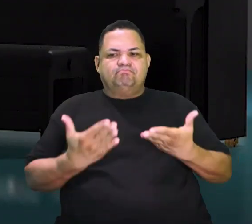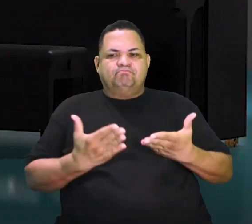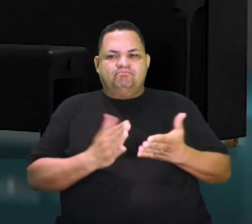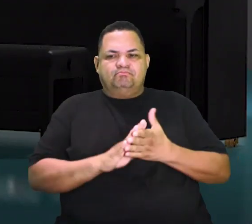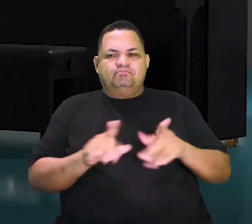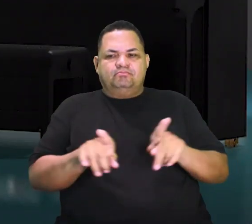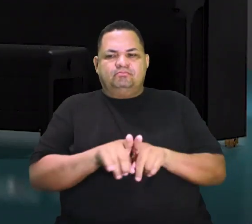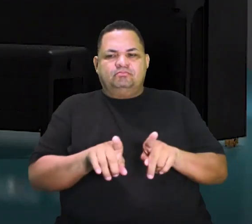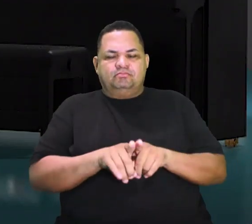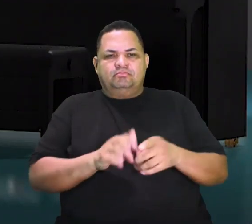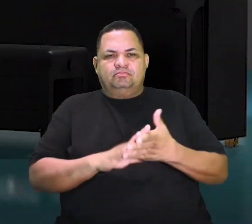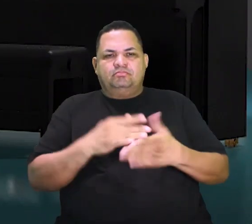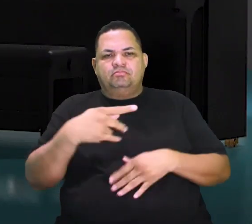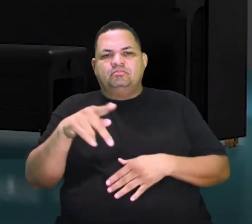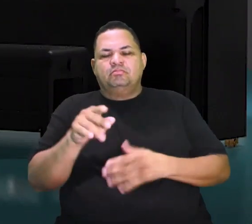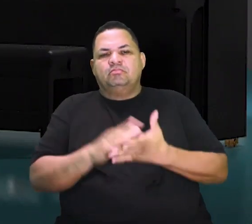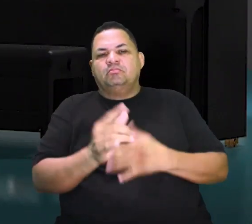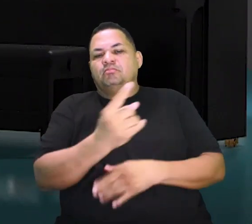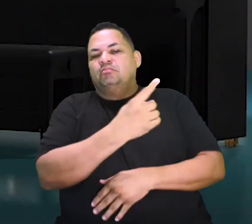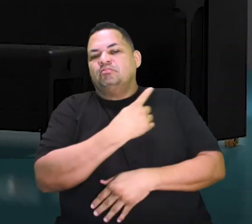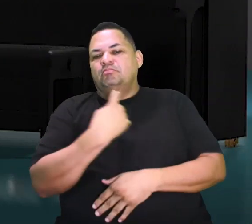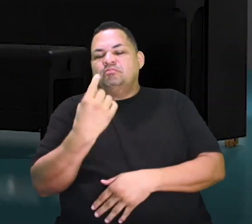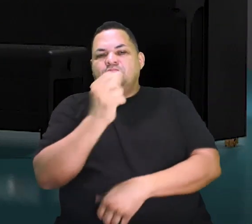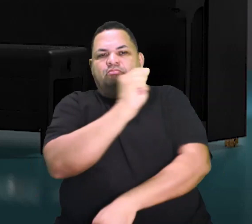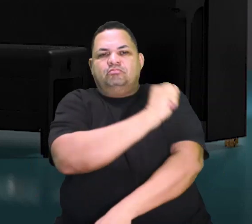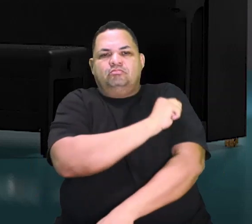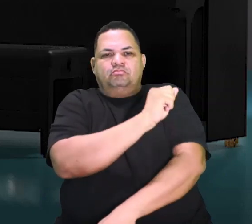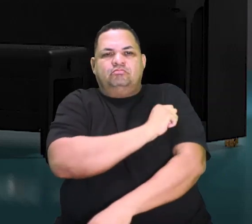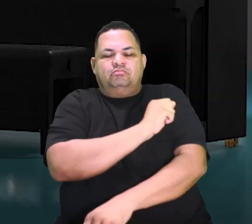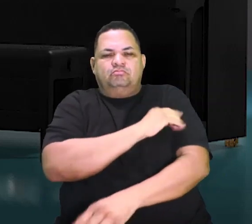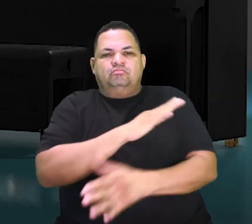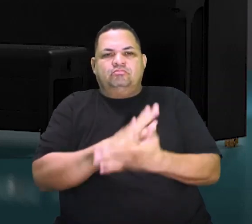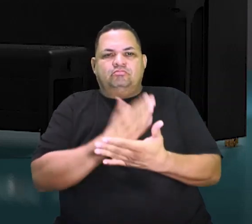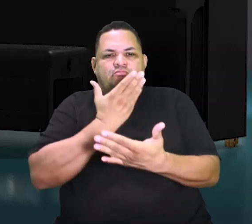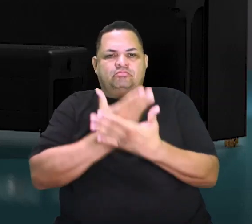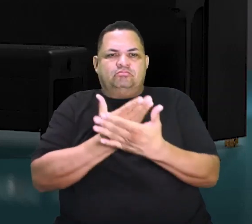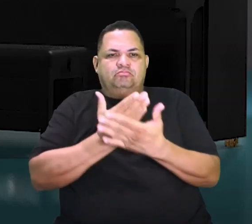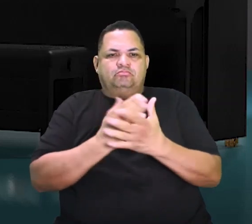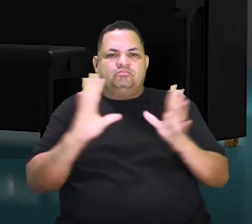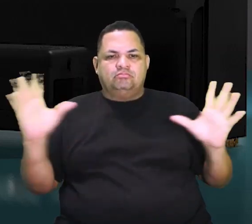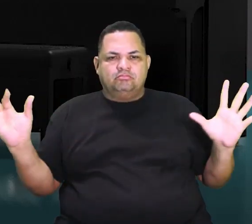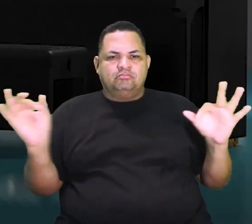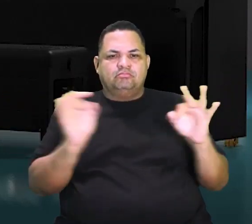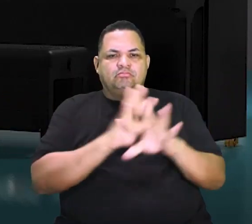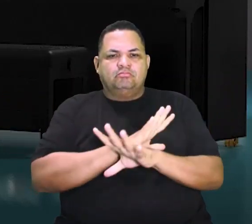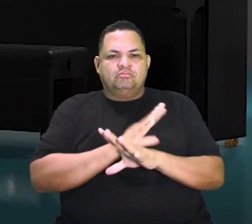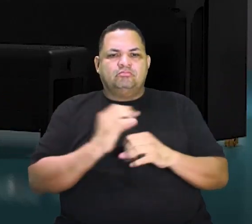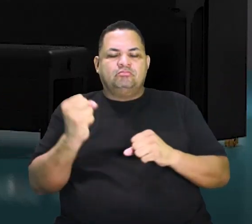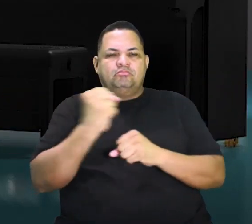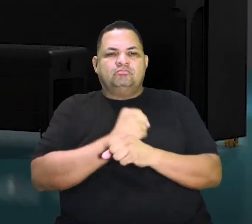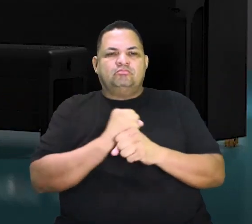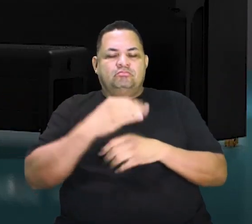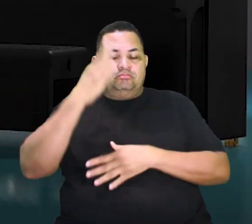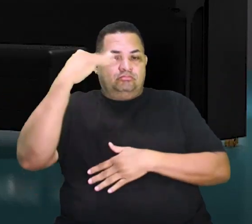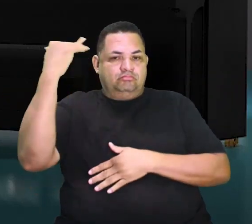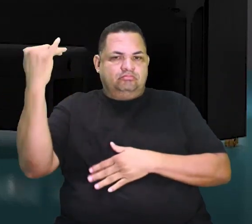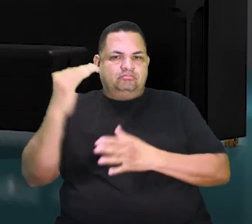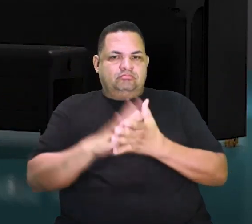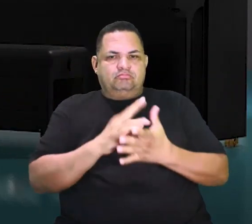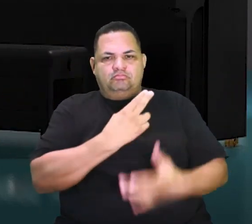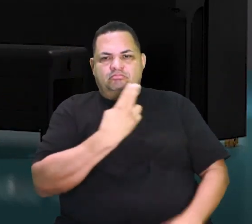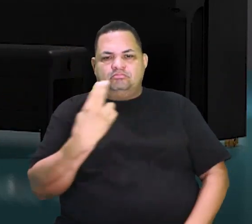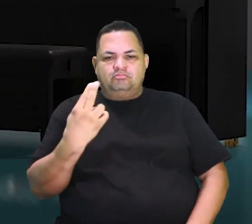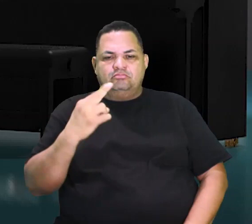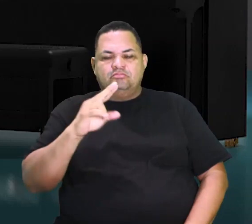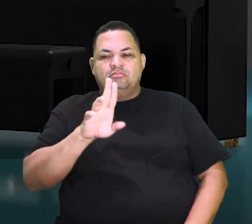nossos alunos possam estudar, se esforçar e concluir aí este ano com muito sucesso. Eu, Lidiana